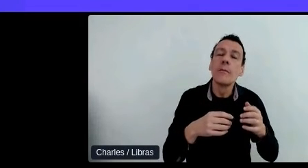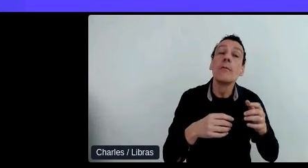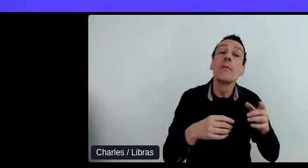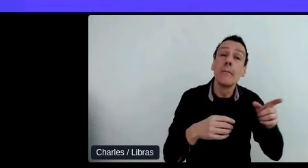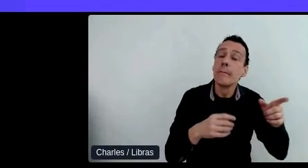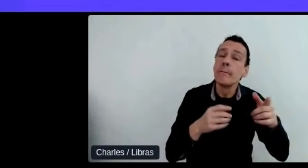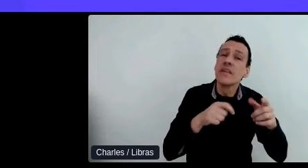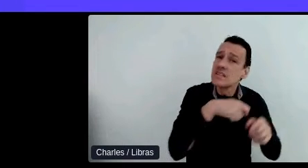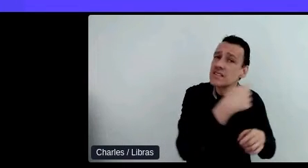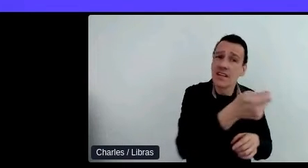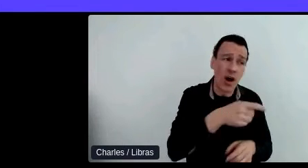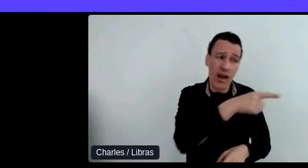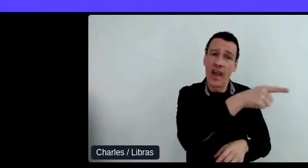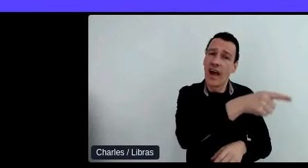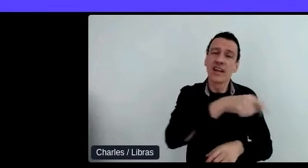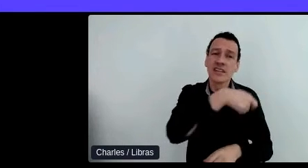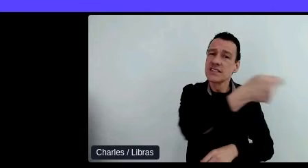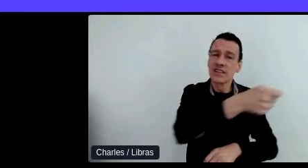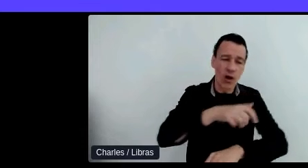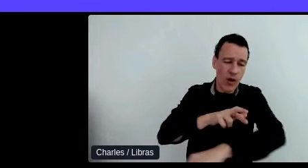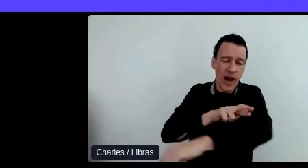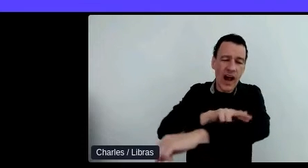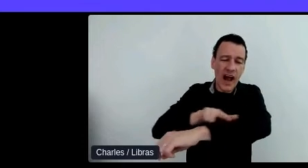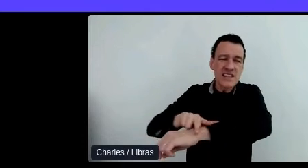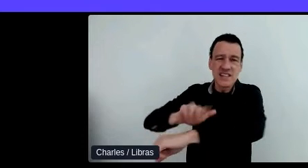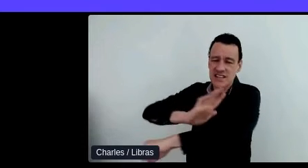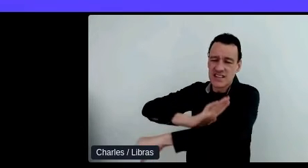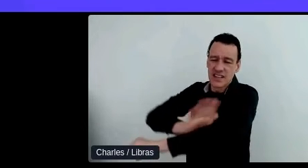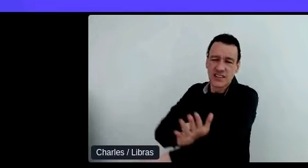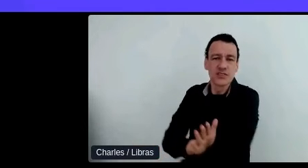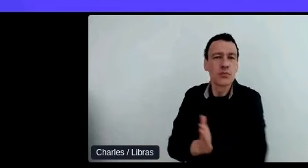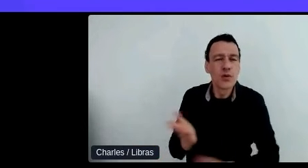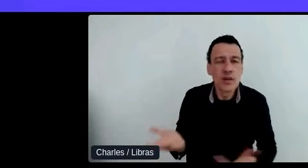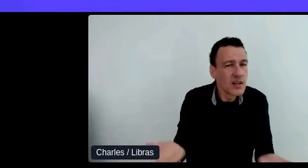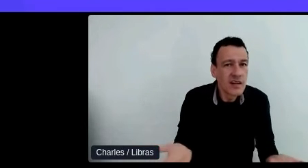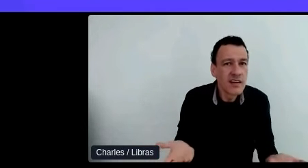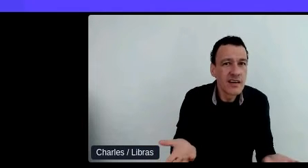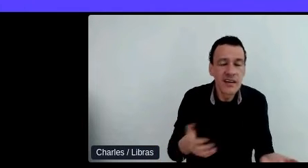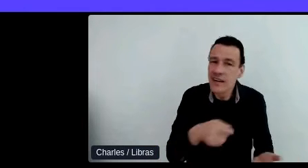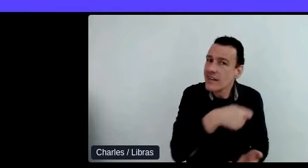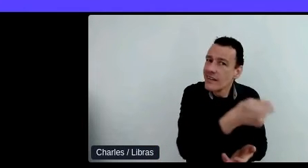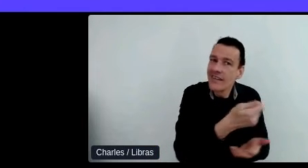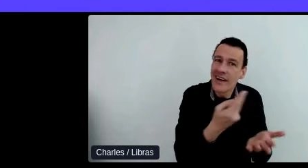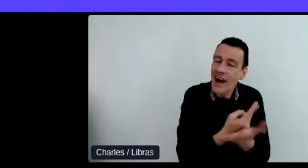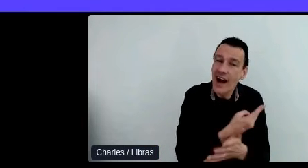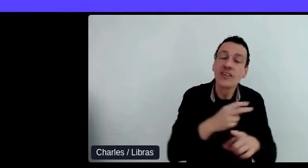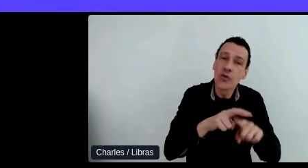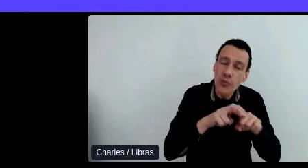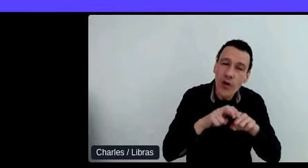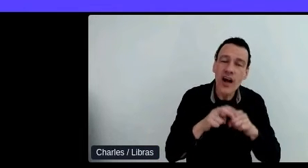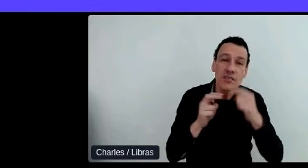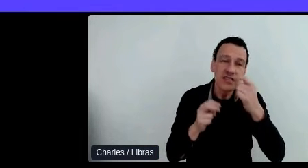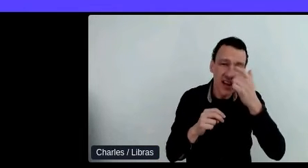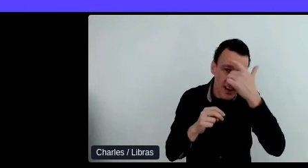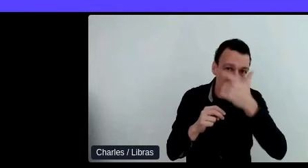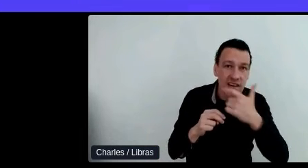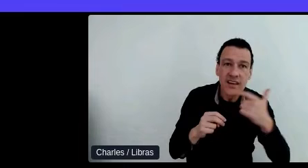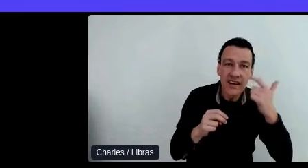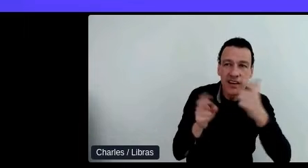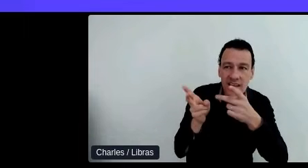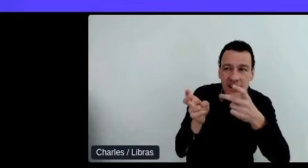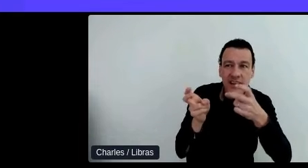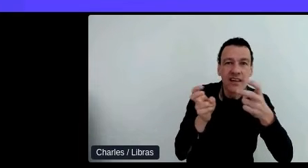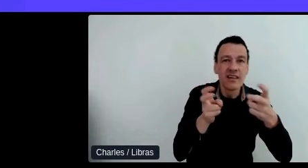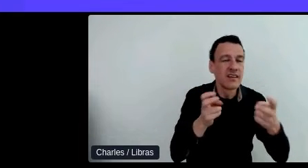pegou. Teve também o outro caso, que a Amazon criou uma inteligência